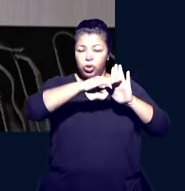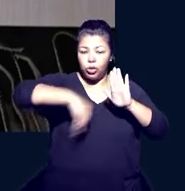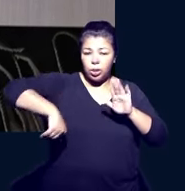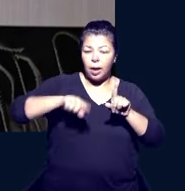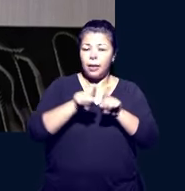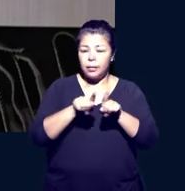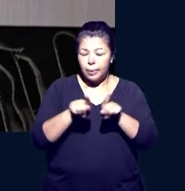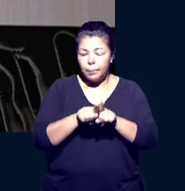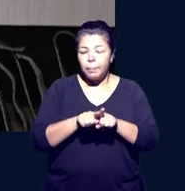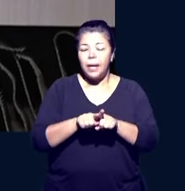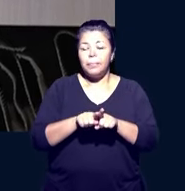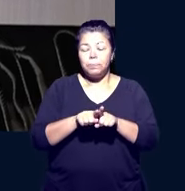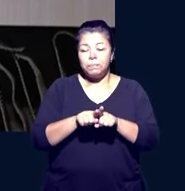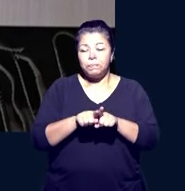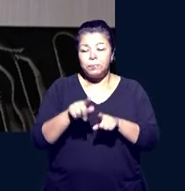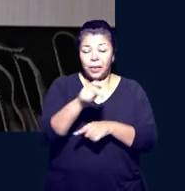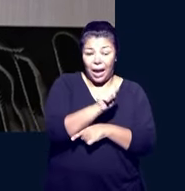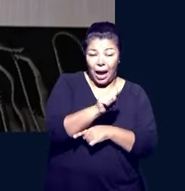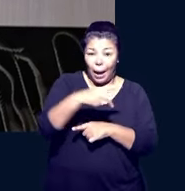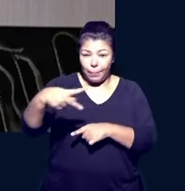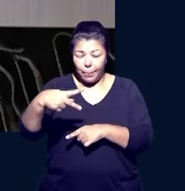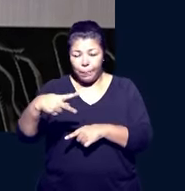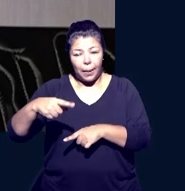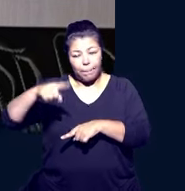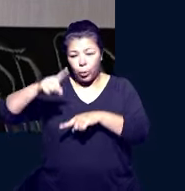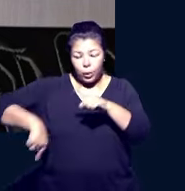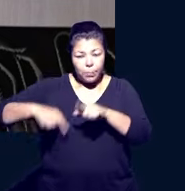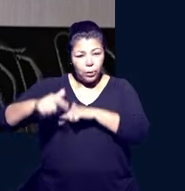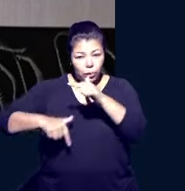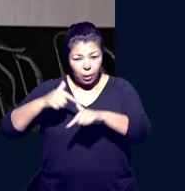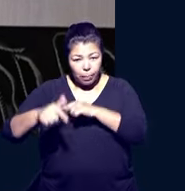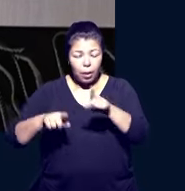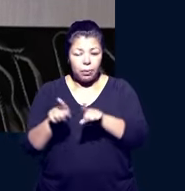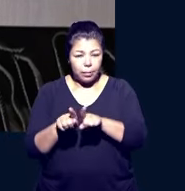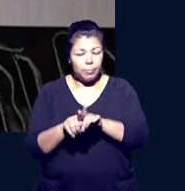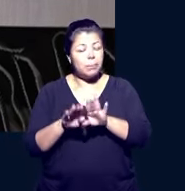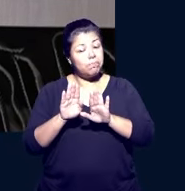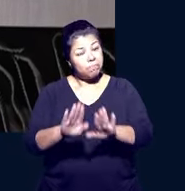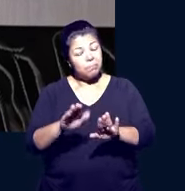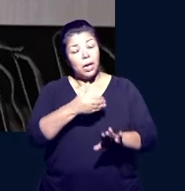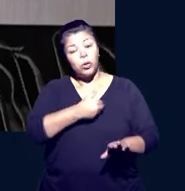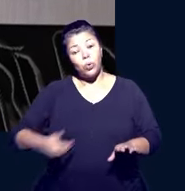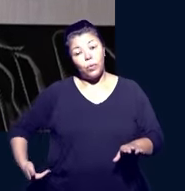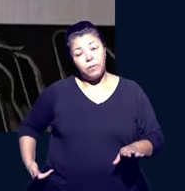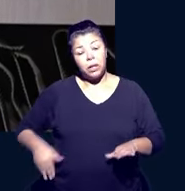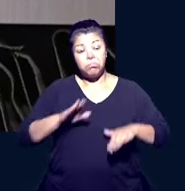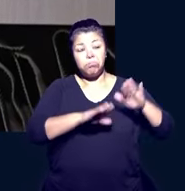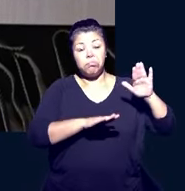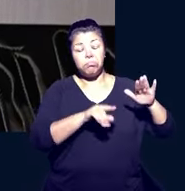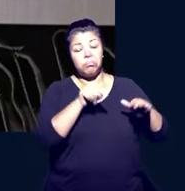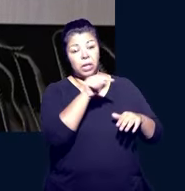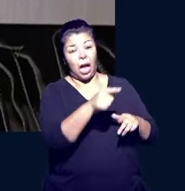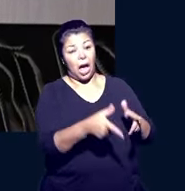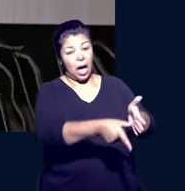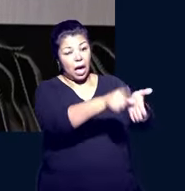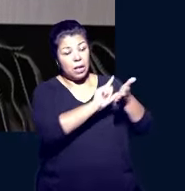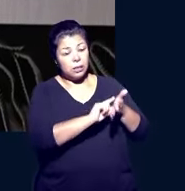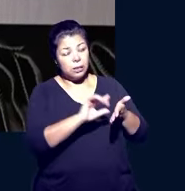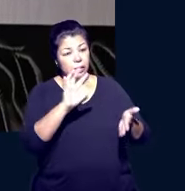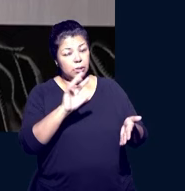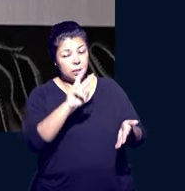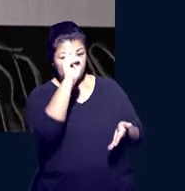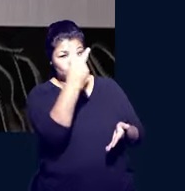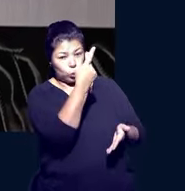aplicativo e o Supremo assegurou a autonomia do Banco Central mesmo quando o governo que propôs já tinha mudado de ideia ideia e já não apoiava